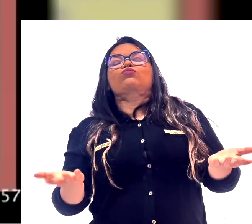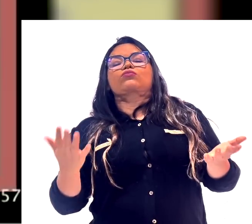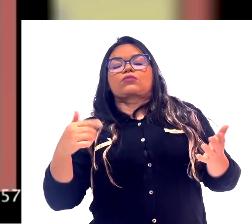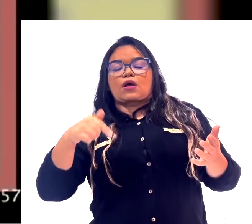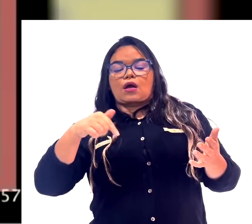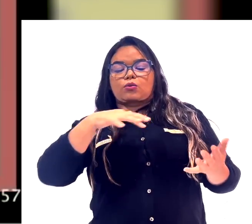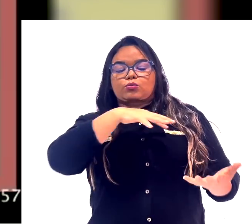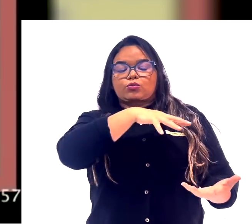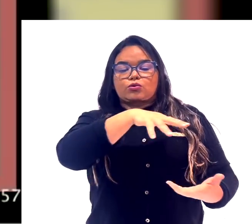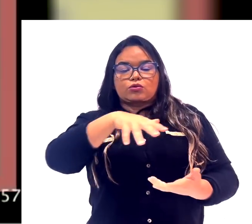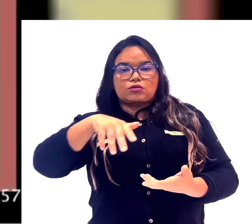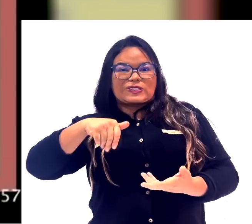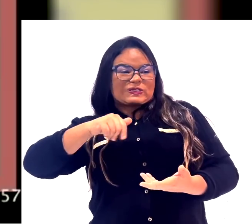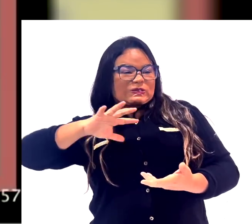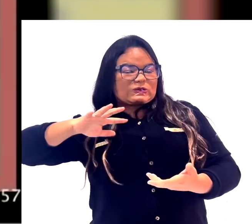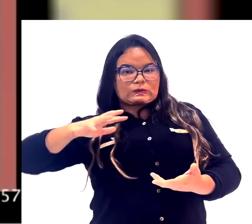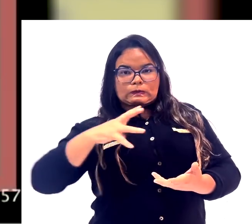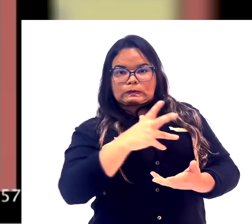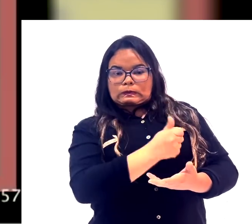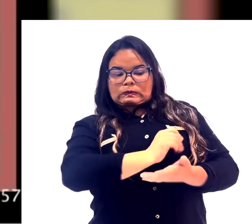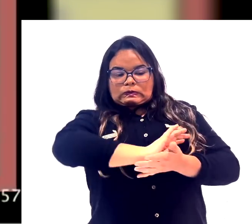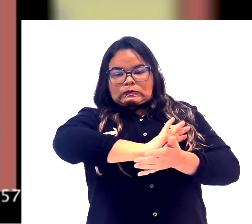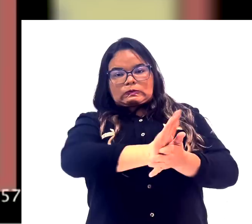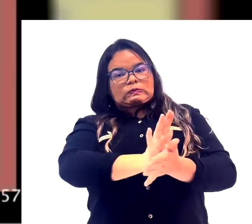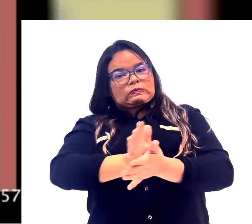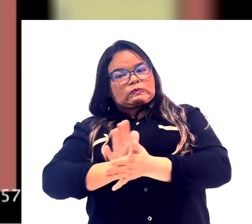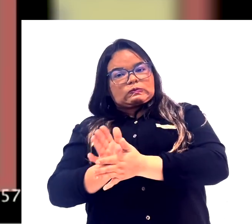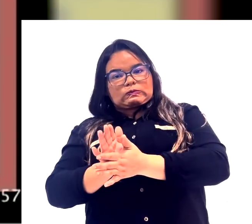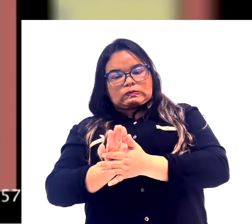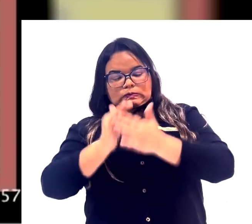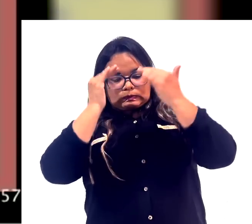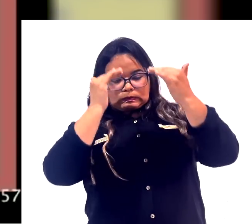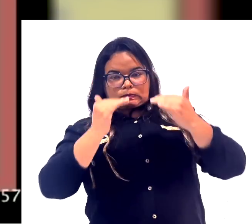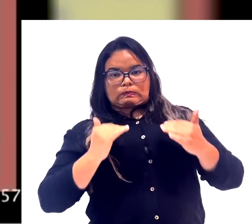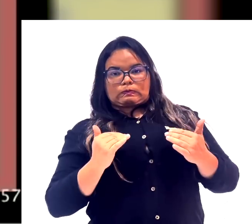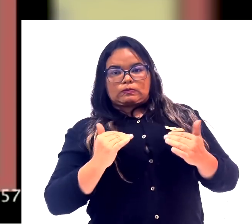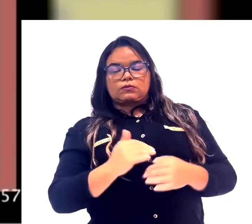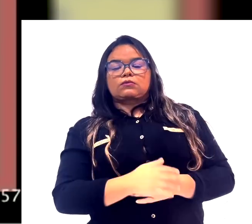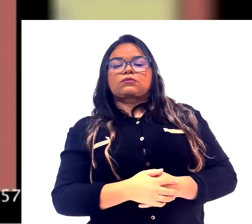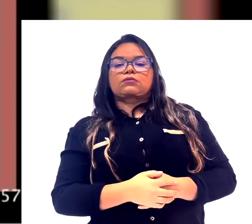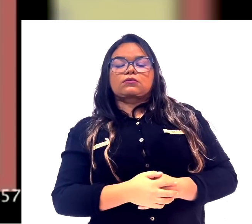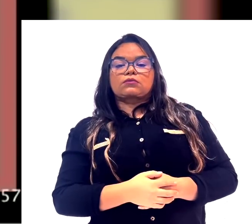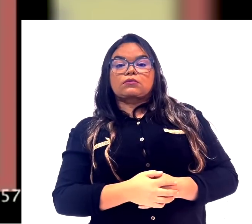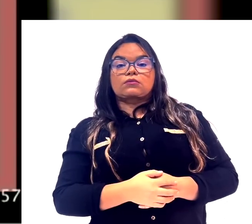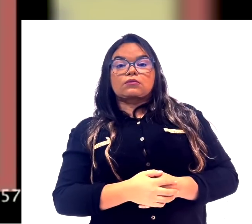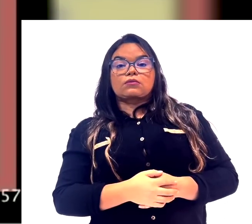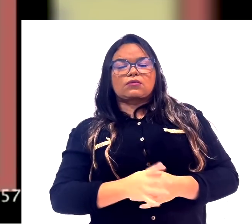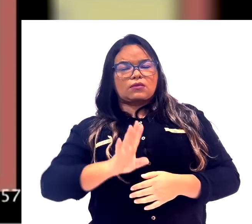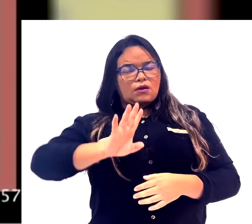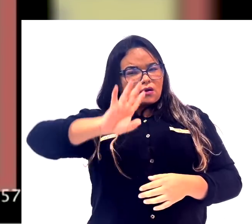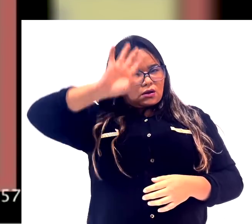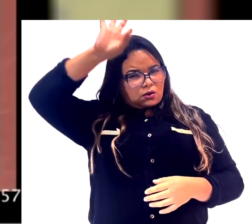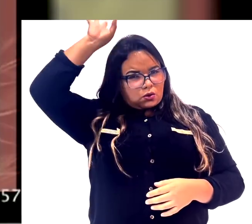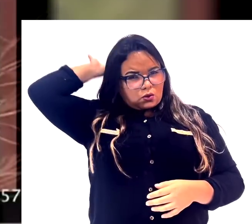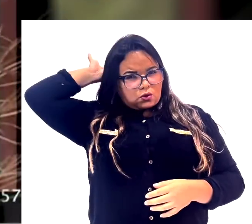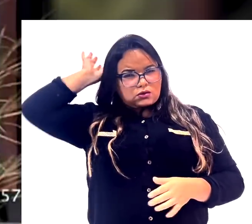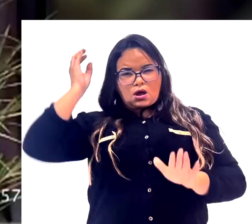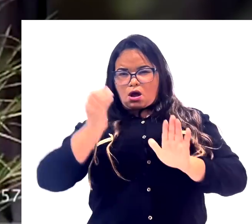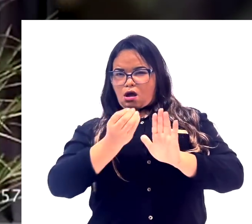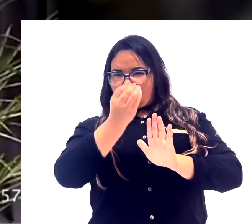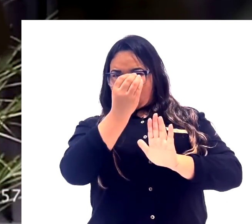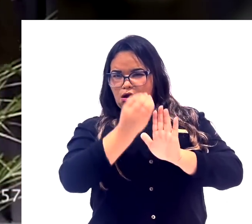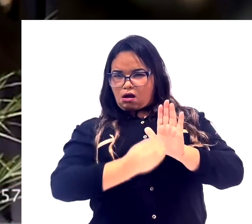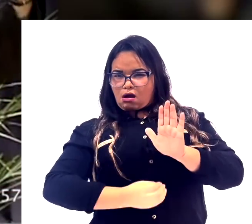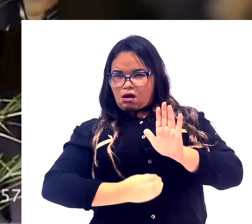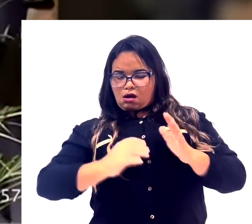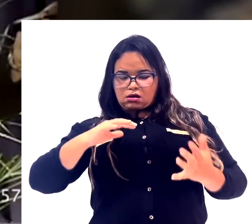Toda a terra, e a pisará a pés e a fará em pedaços. Agora, Roma, na sua forma original, tomou conta do mundo inteiro? Sim